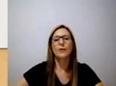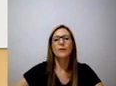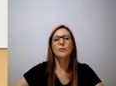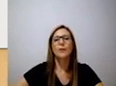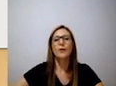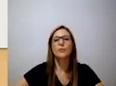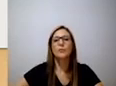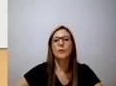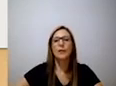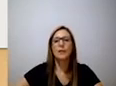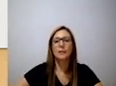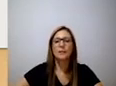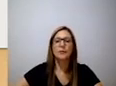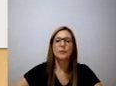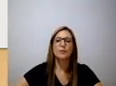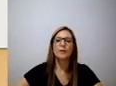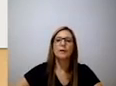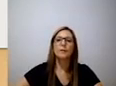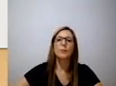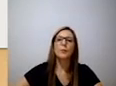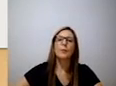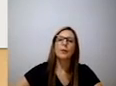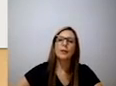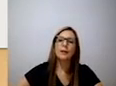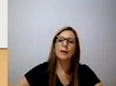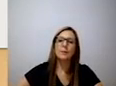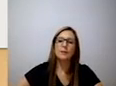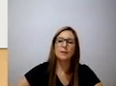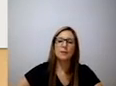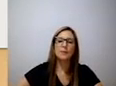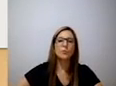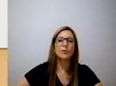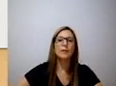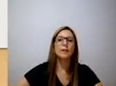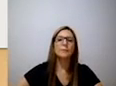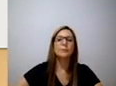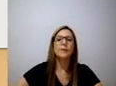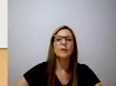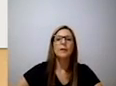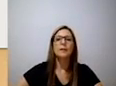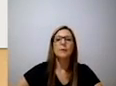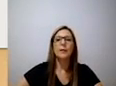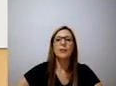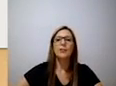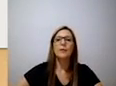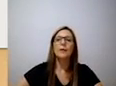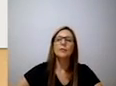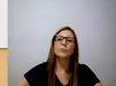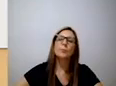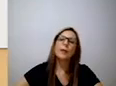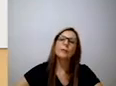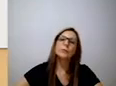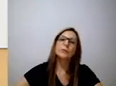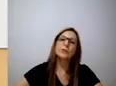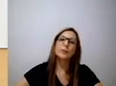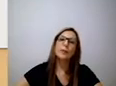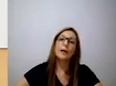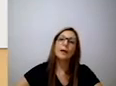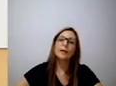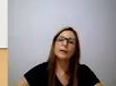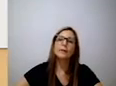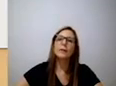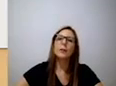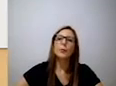Agora vamos falar dos métodos mecânicos, né? O primeiro aqui é a camisinha masculina. Também é chamado de métodos